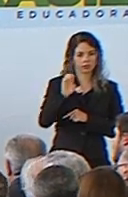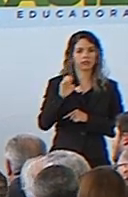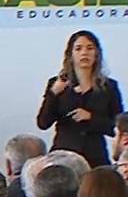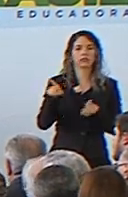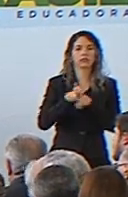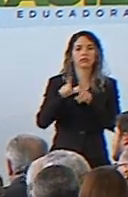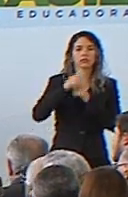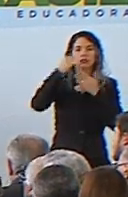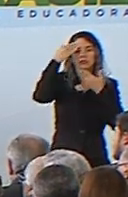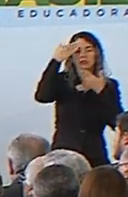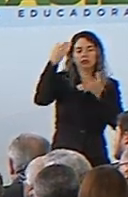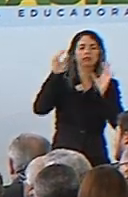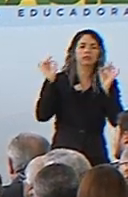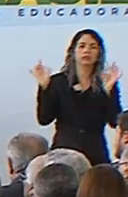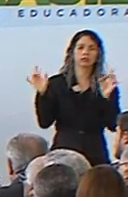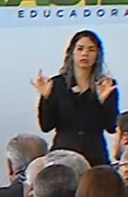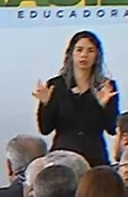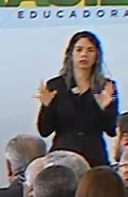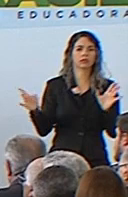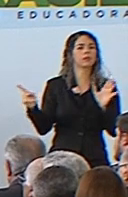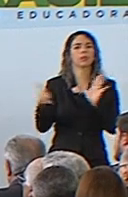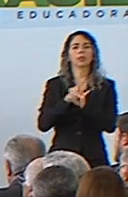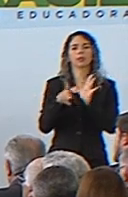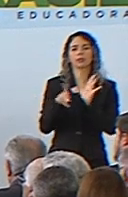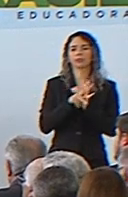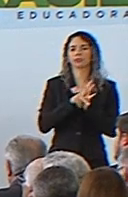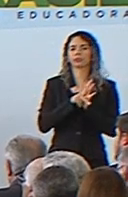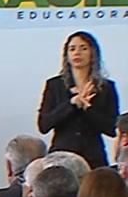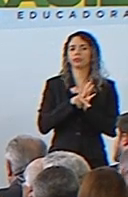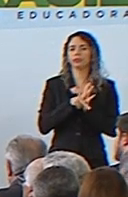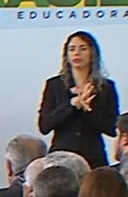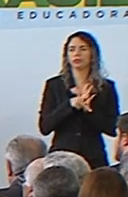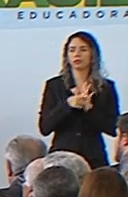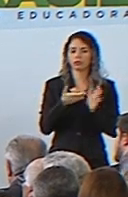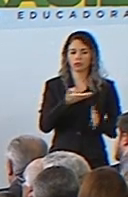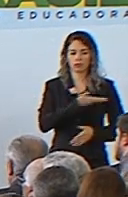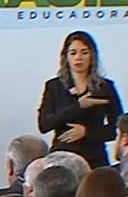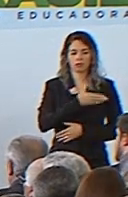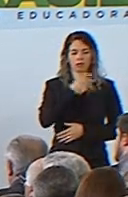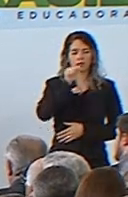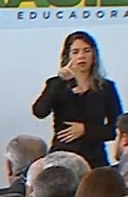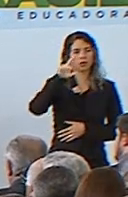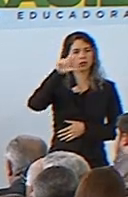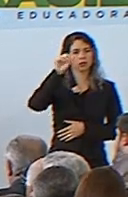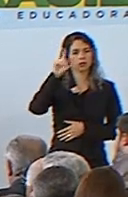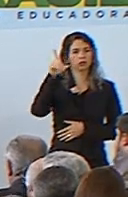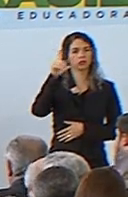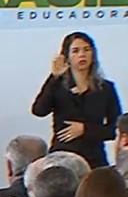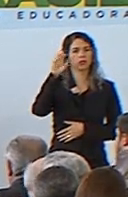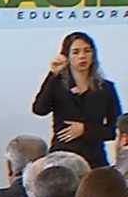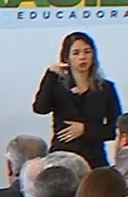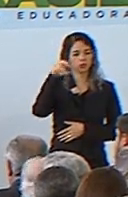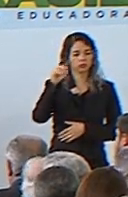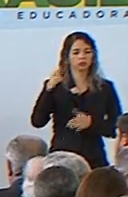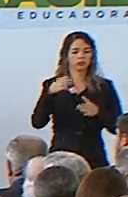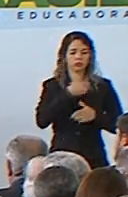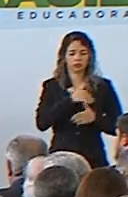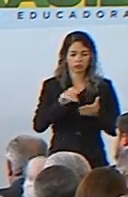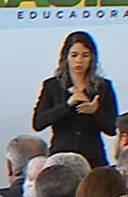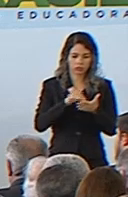agradecimento muito especial também ao amigo Carlos Leone secretário de micro e pequena